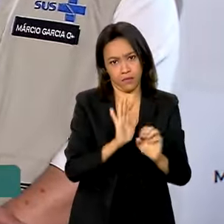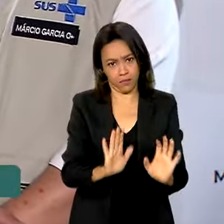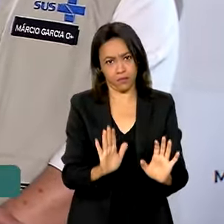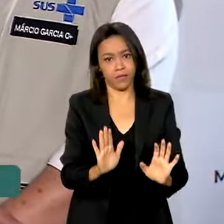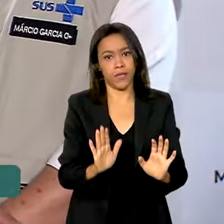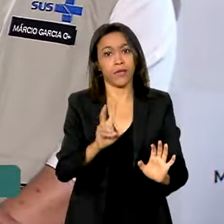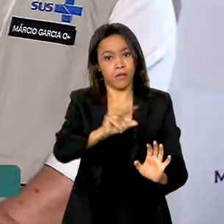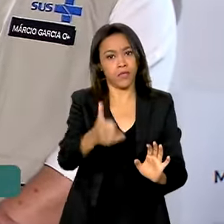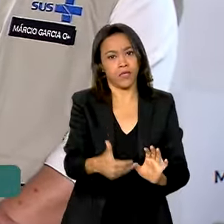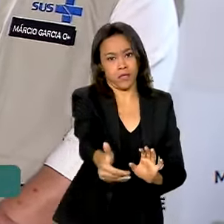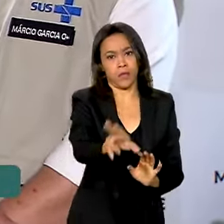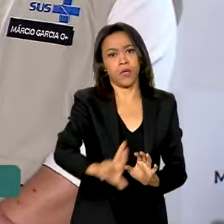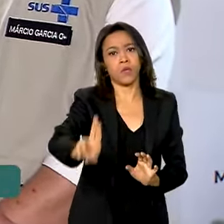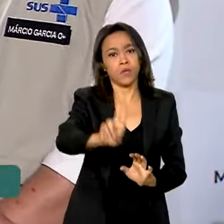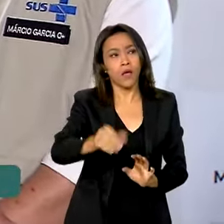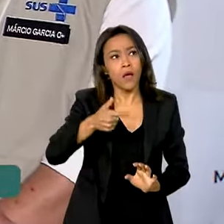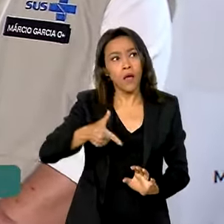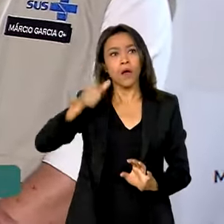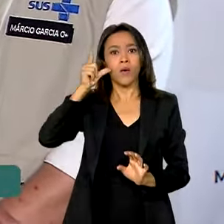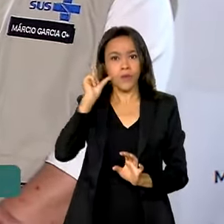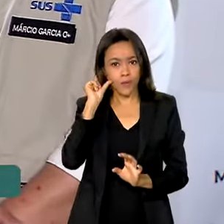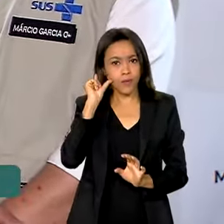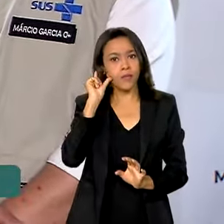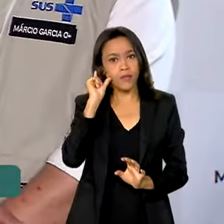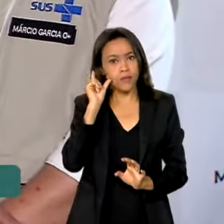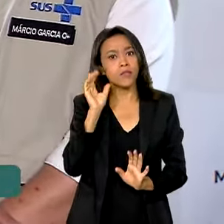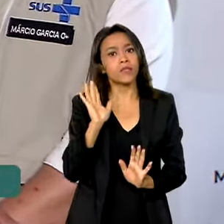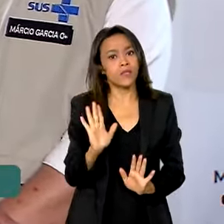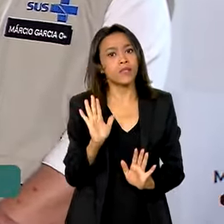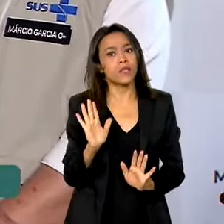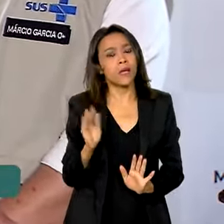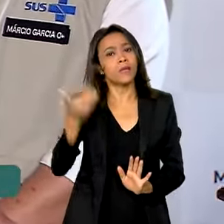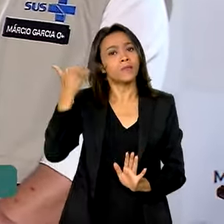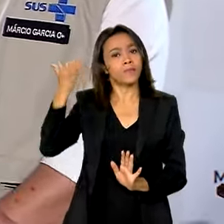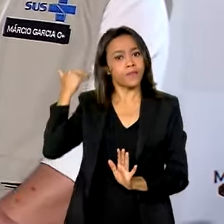será usada ontem, mas sempre de uma forma muito seletiva.